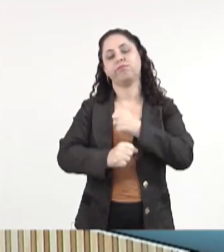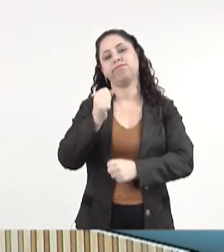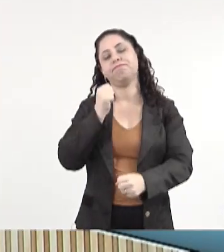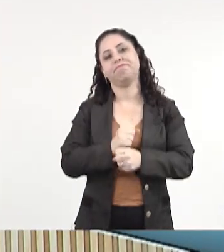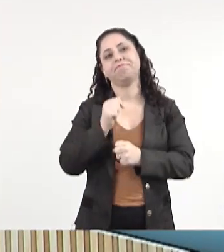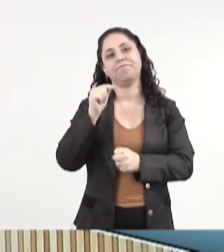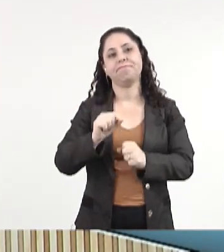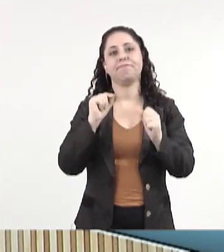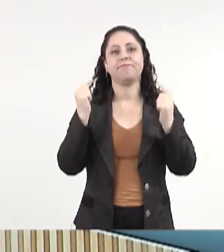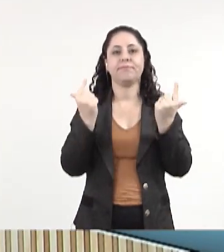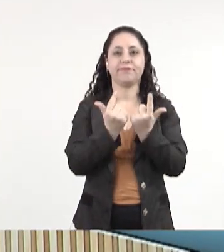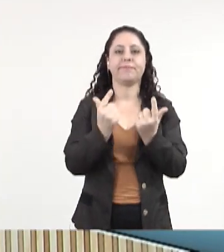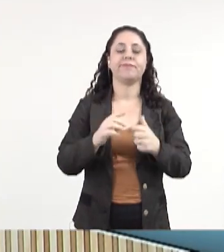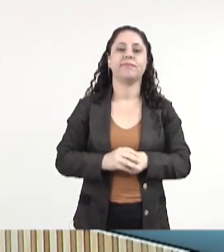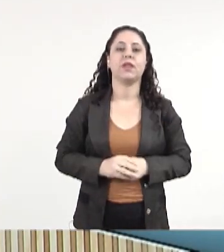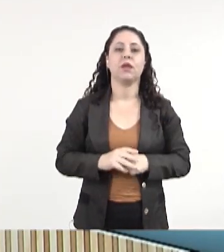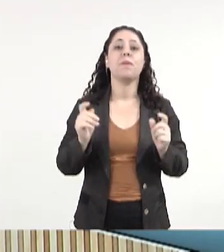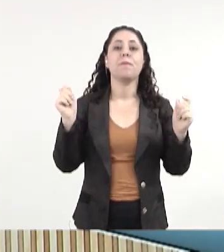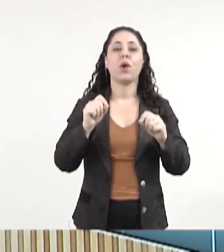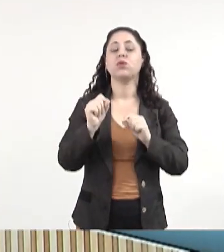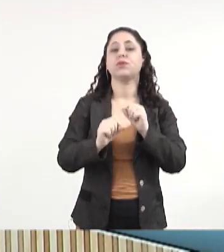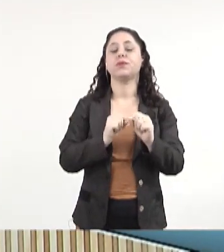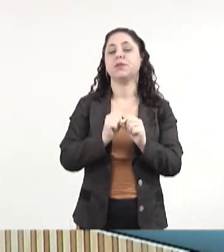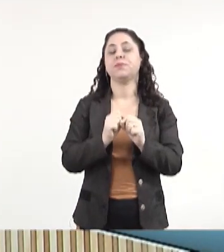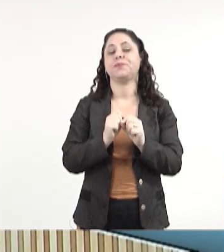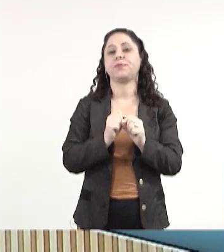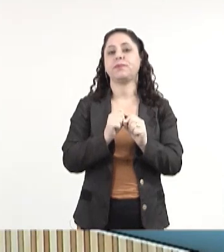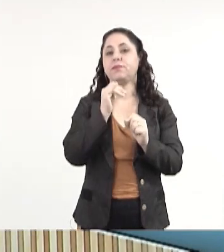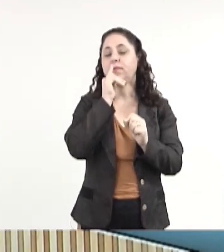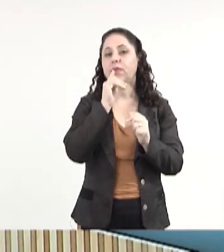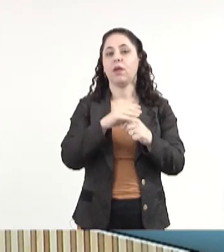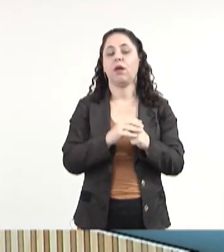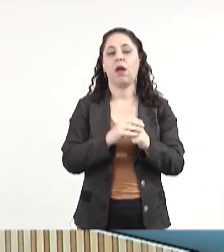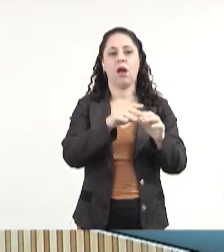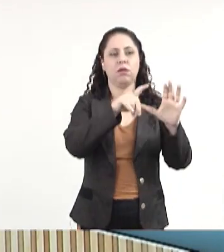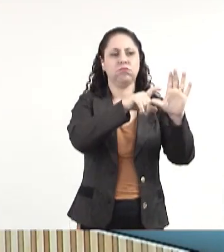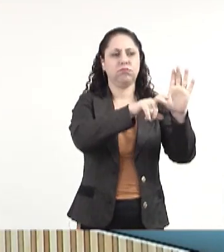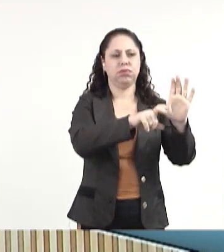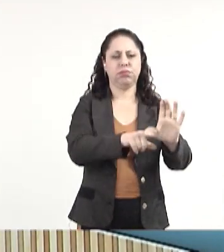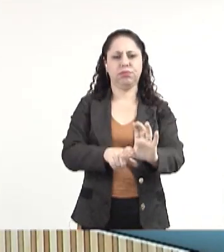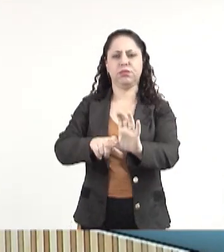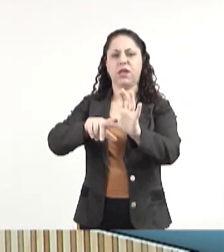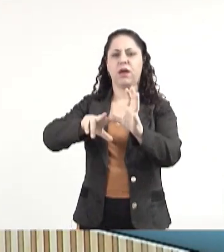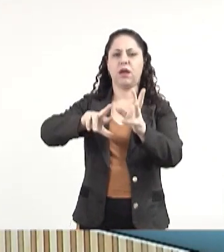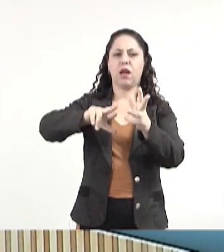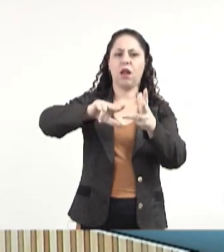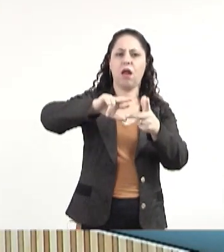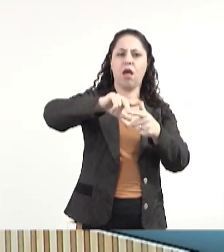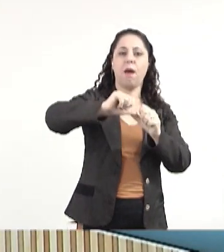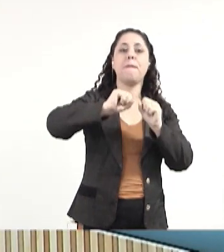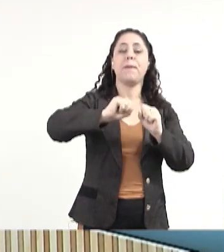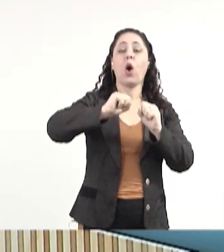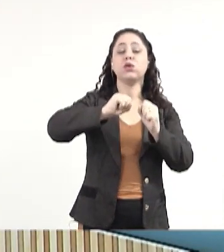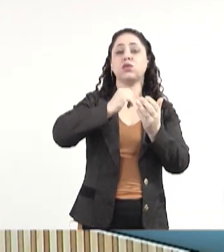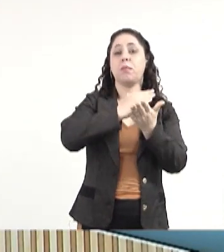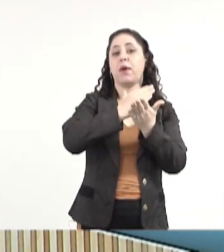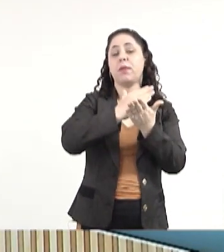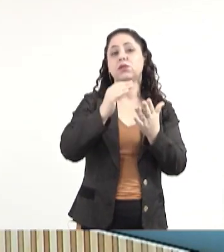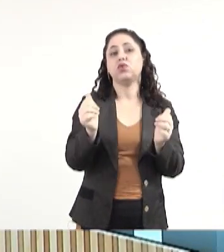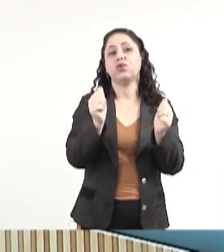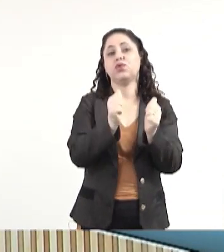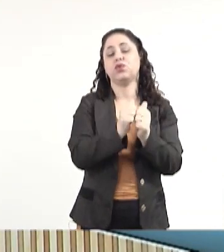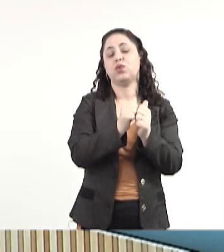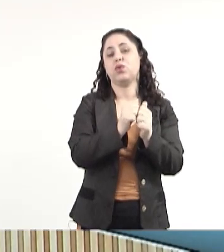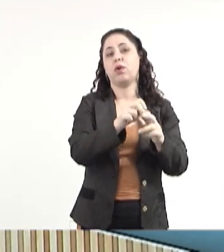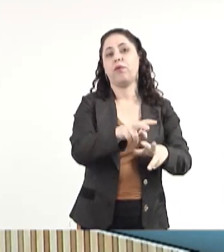anos anteriores aqui para a Assembleia Legislativa, possibilitando que vários débitos pudessem ser refinanciados